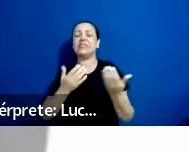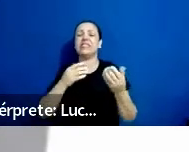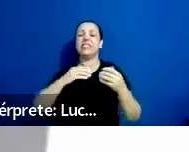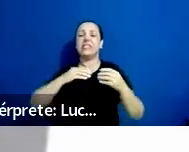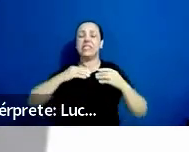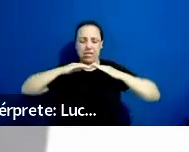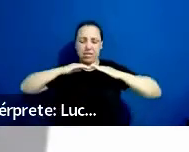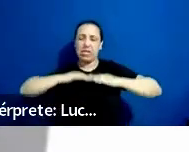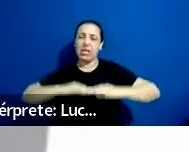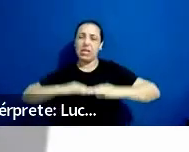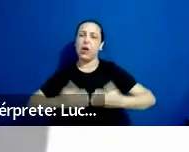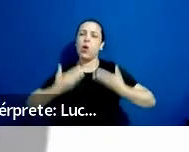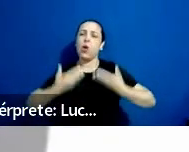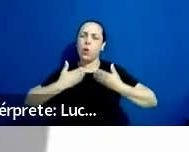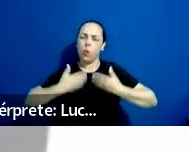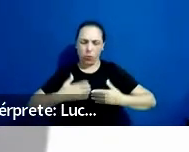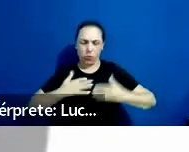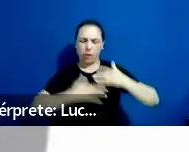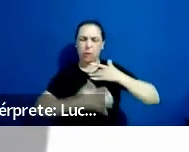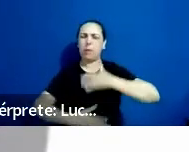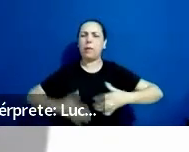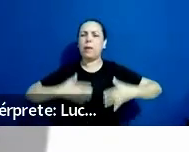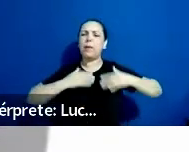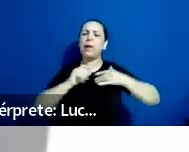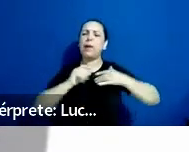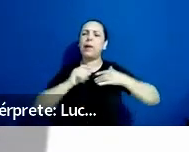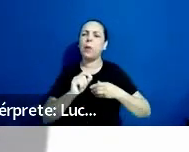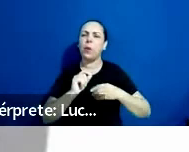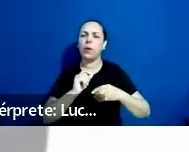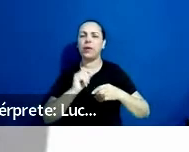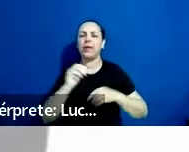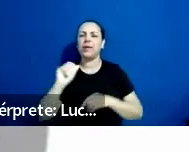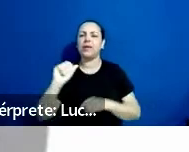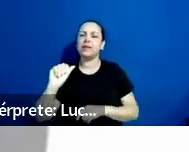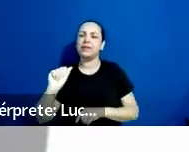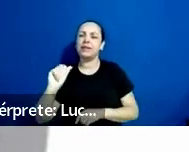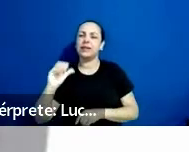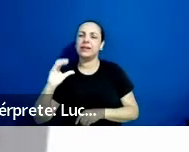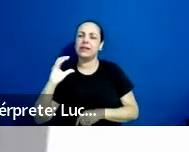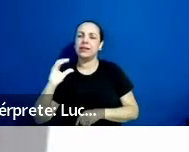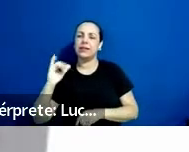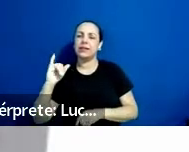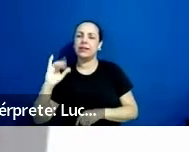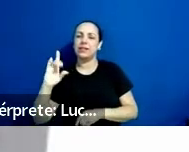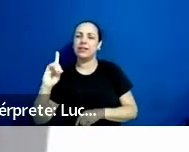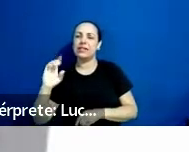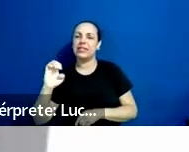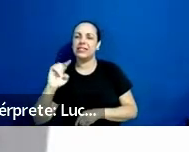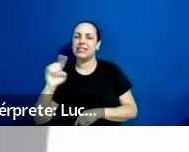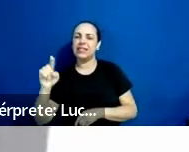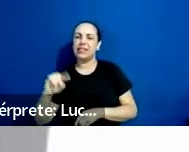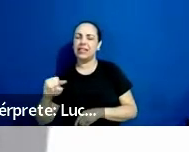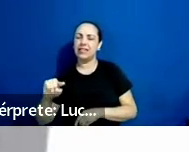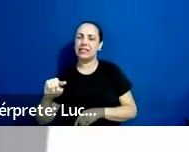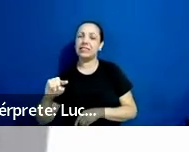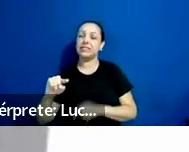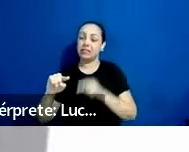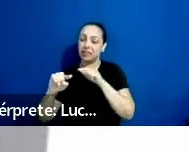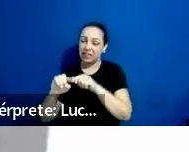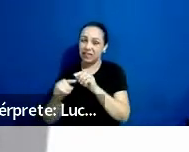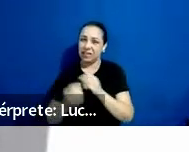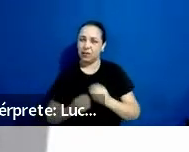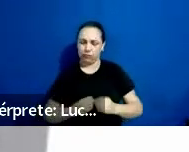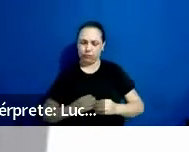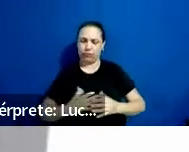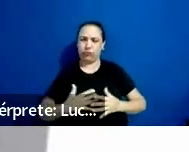muito ácido, que é um dos causadores das enfermidades. Lá em 1931, um